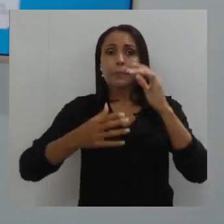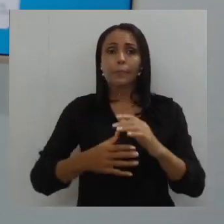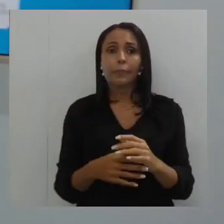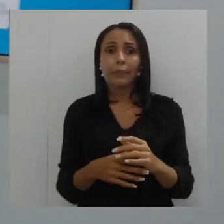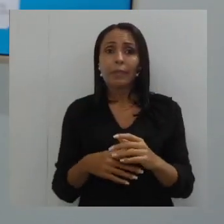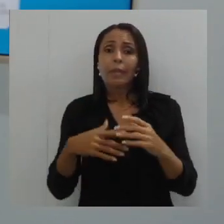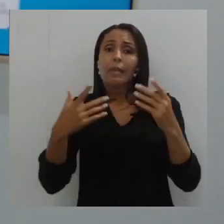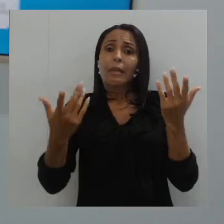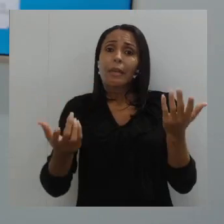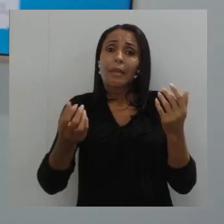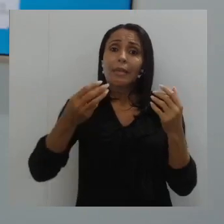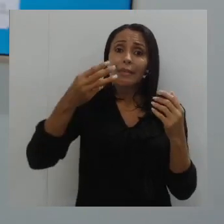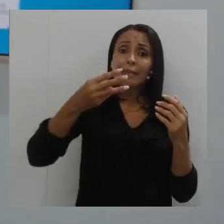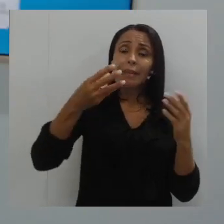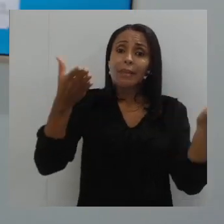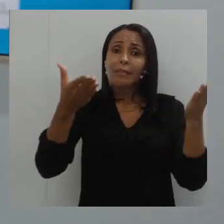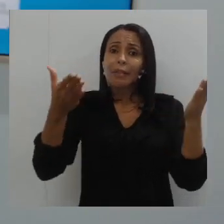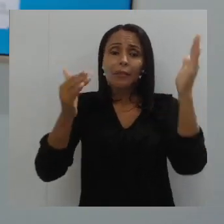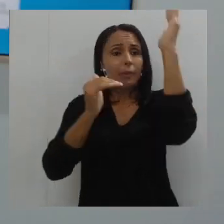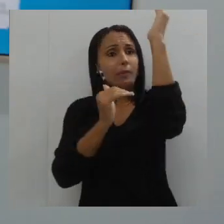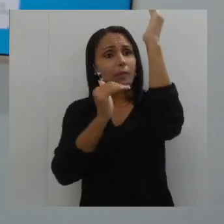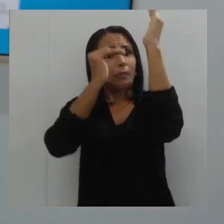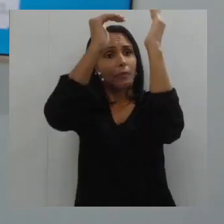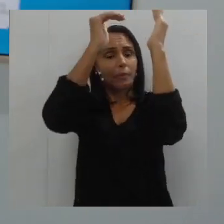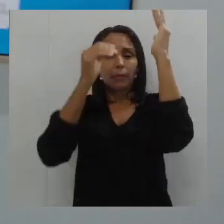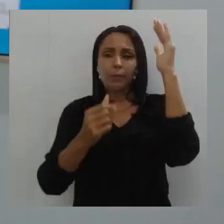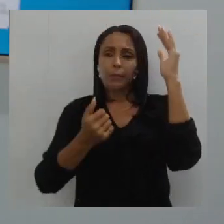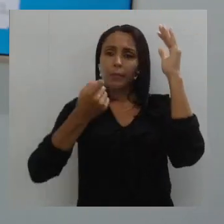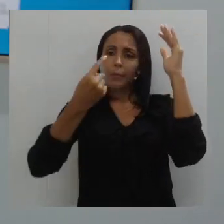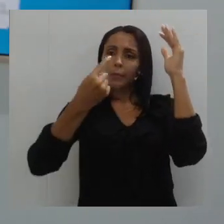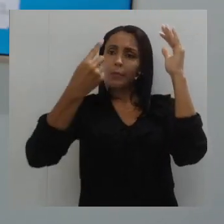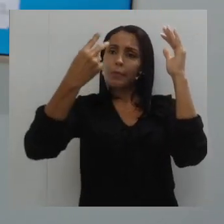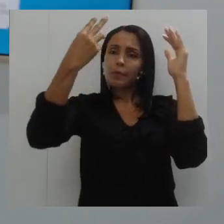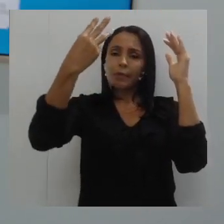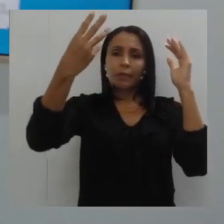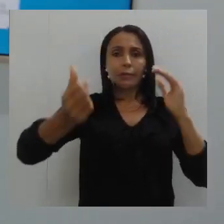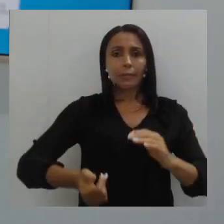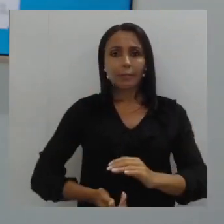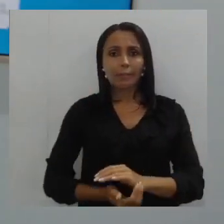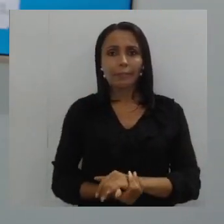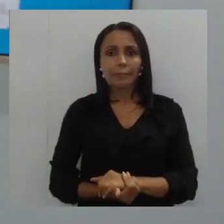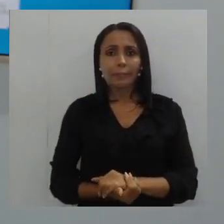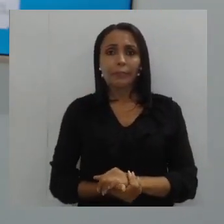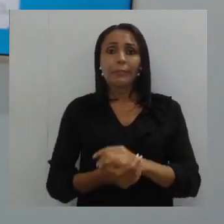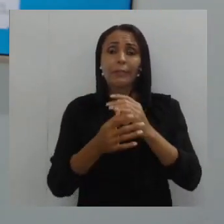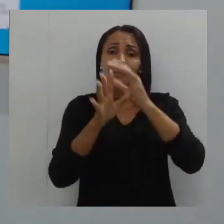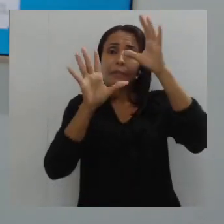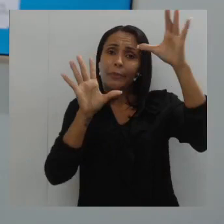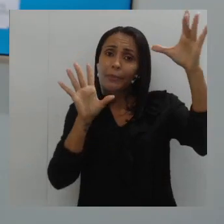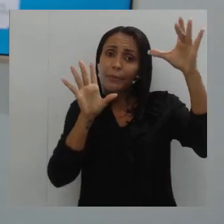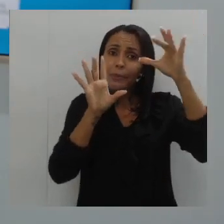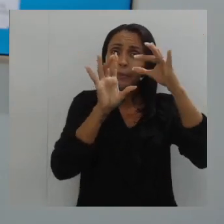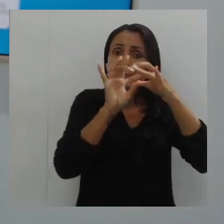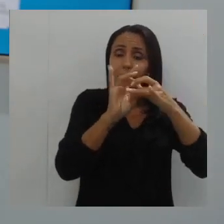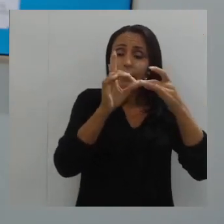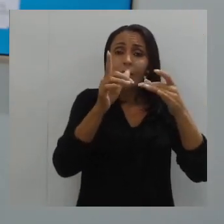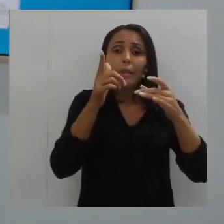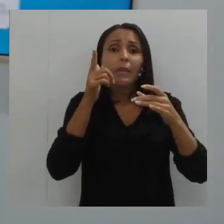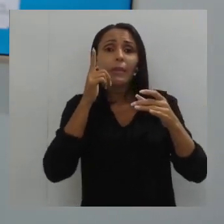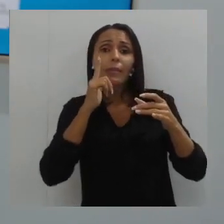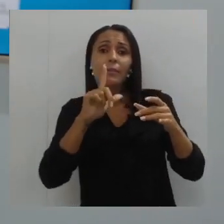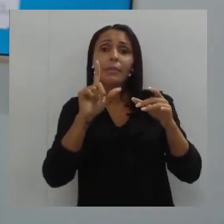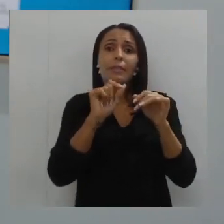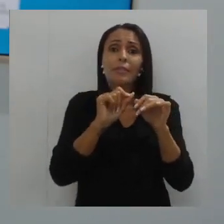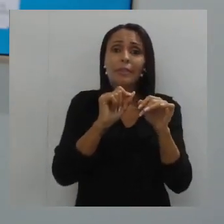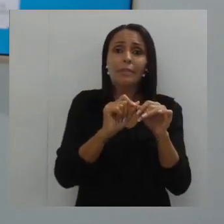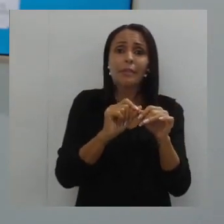vou marcar a quantidade que é para cima. 1, 2, 3. Então, unindo os 3 pontos, eu consegui fazer com